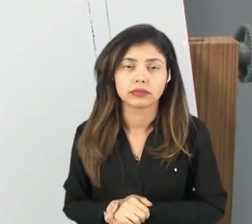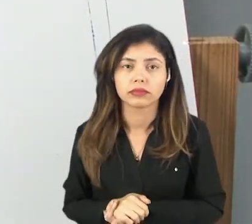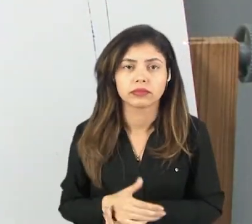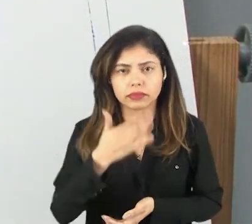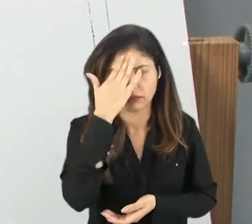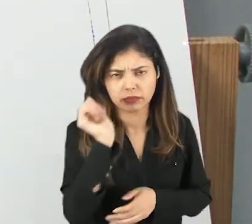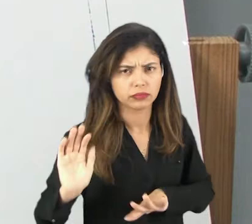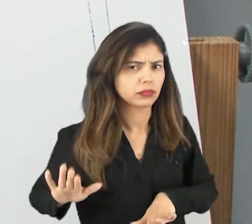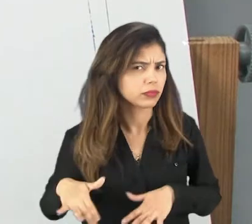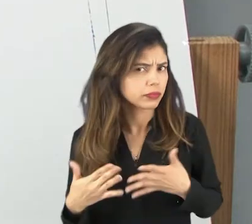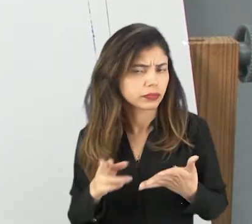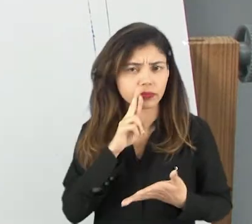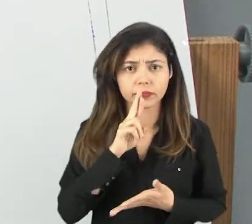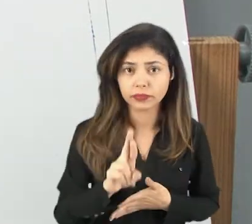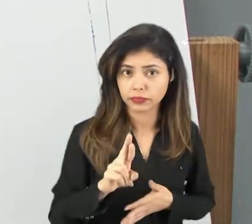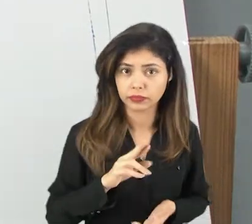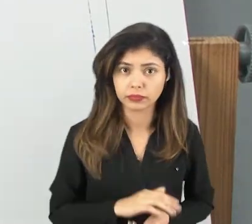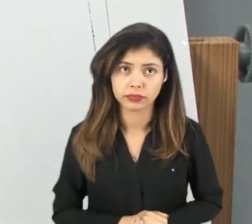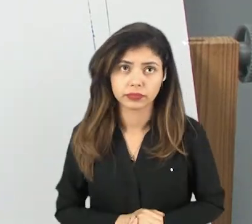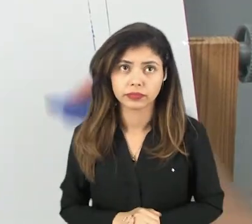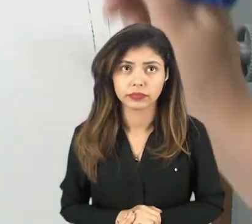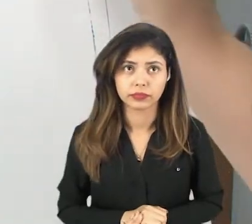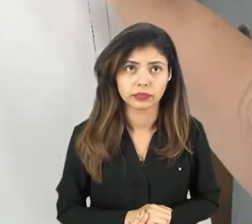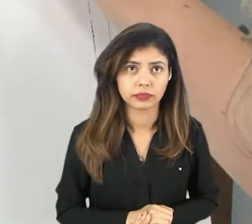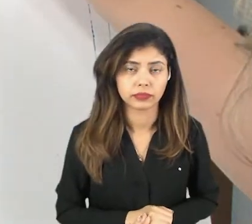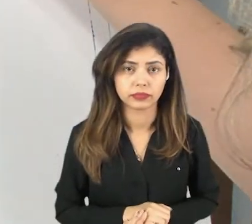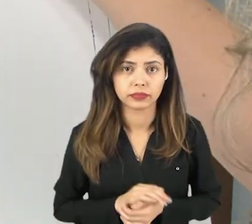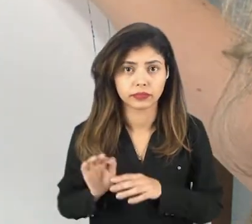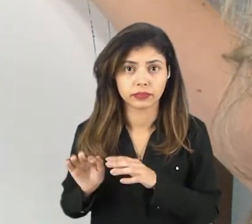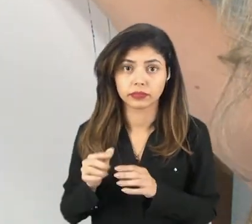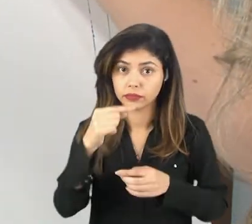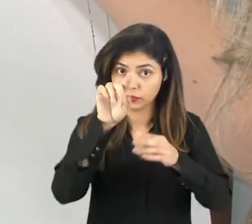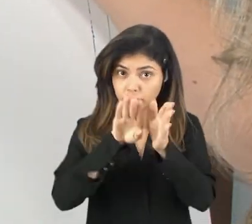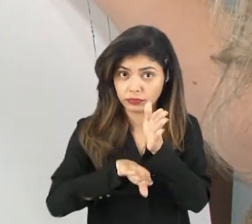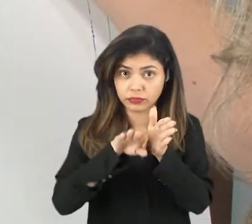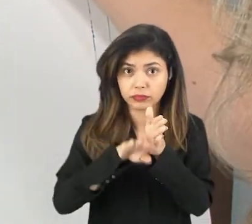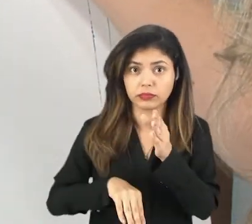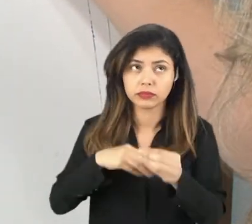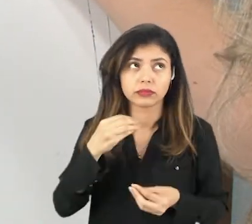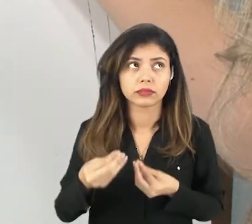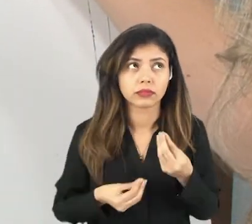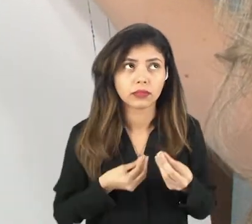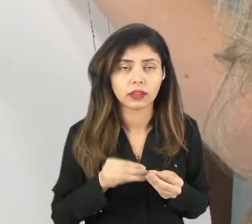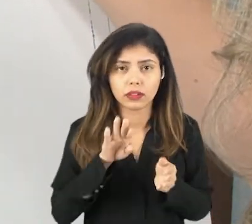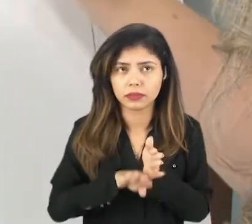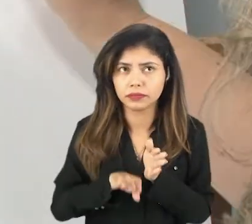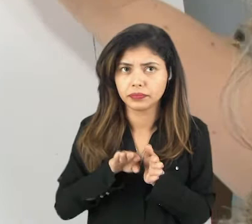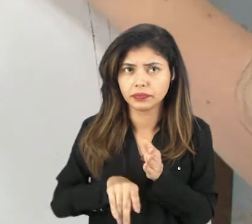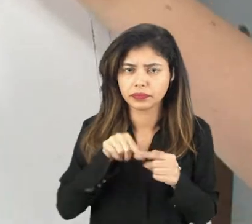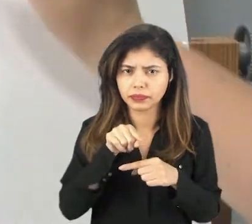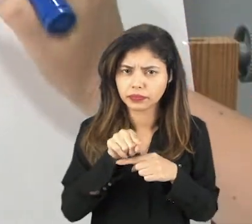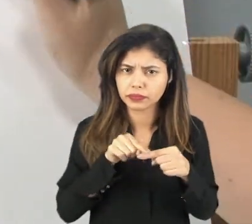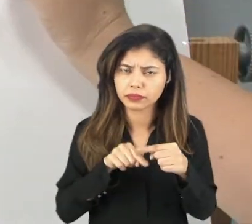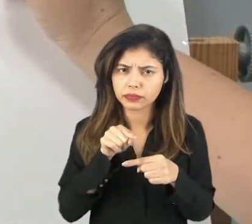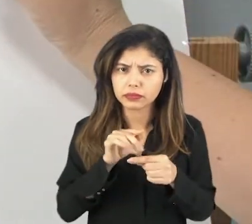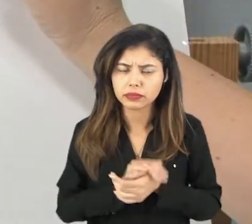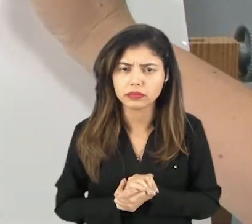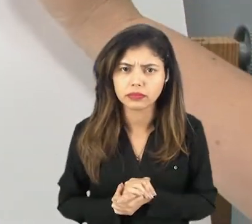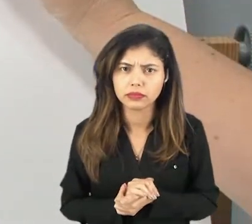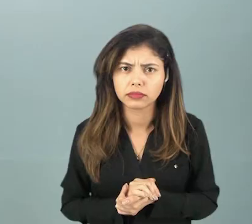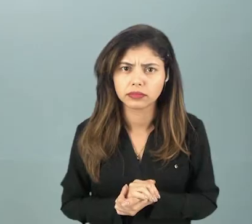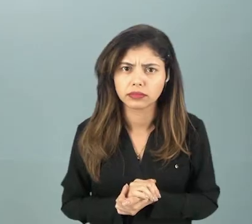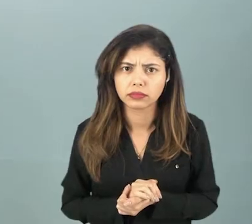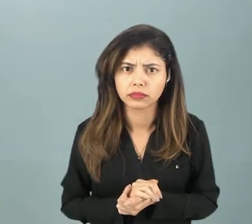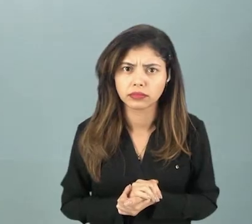eu saber qual é a resposta, eu tenho que simplificar. Como é que é simplificar? Eu vou dividir pelo número